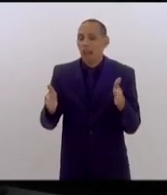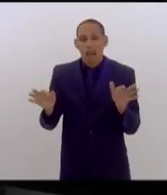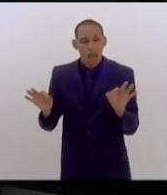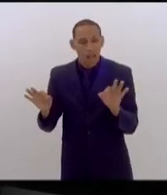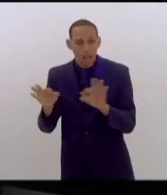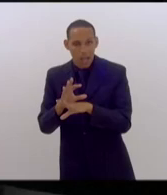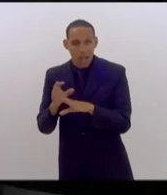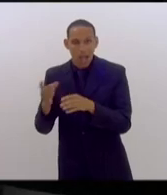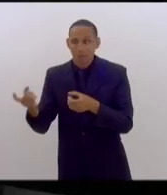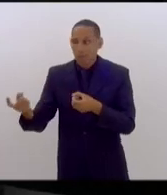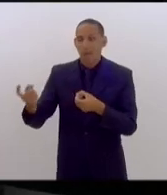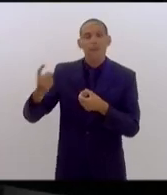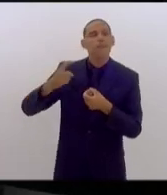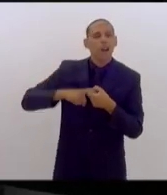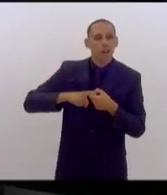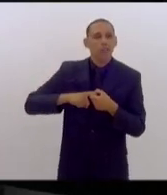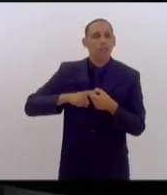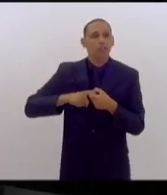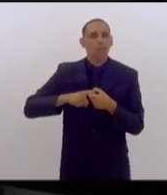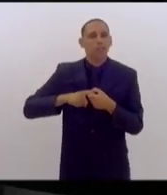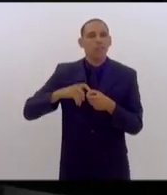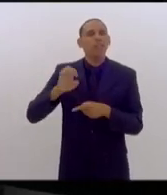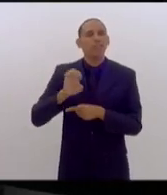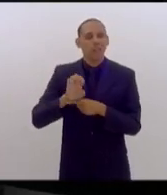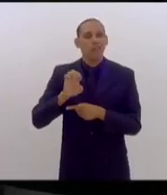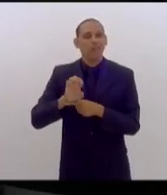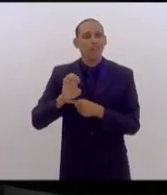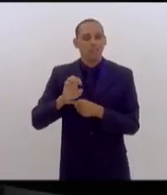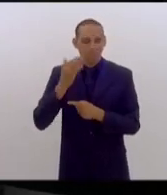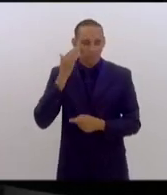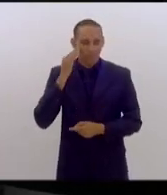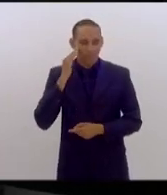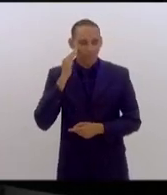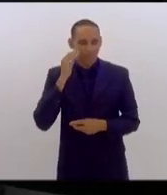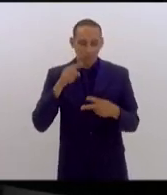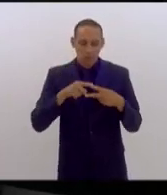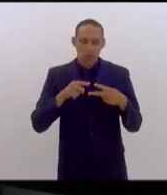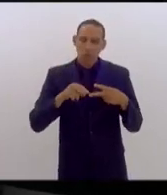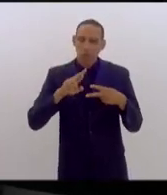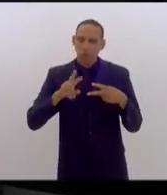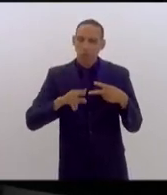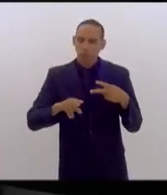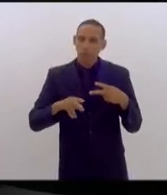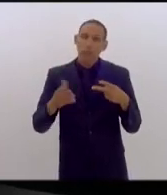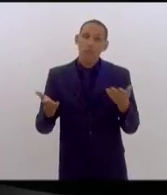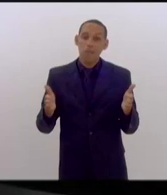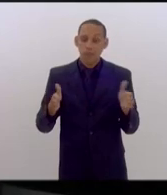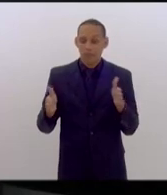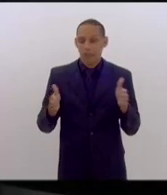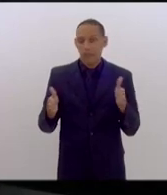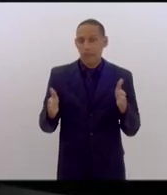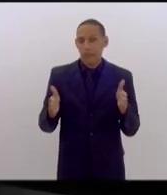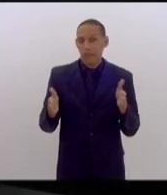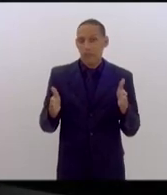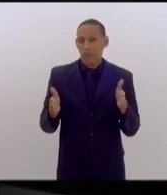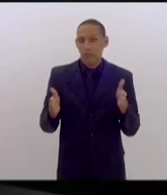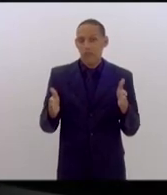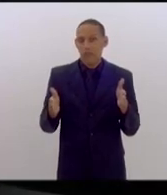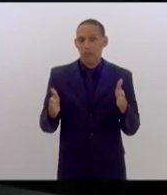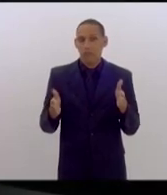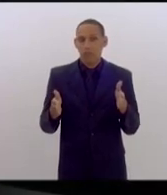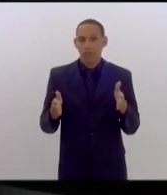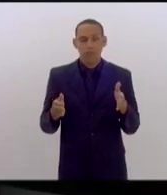os bens Retornam ao estado e nesse período compete né as